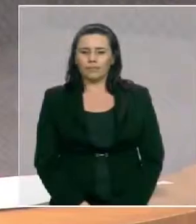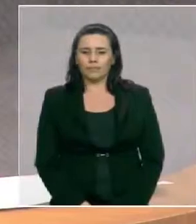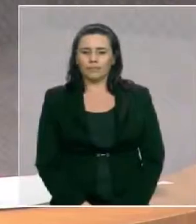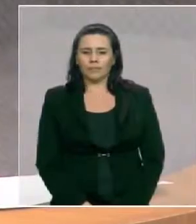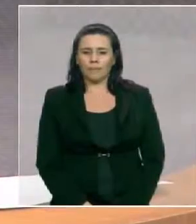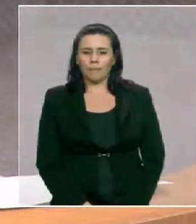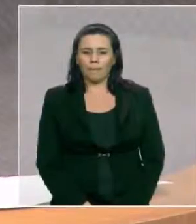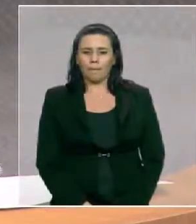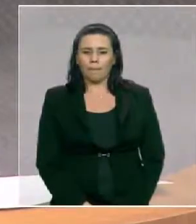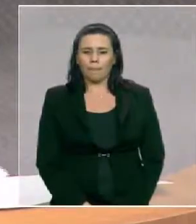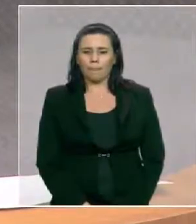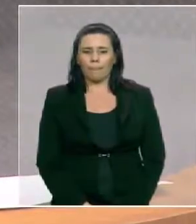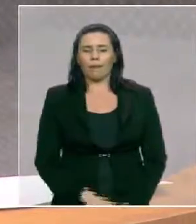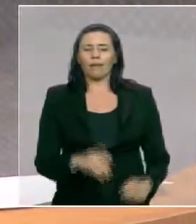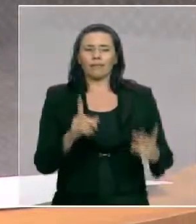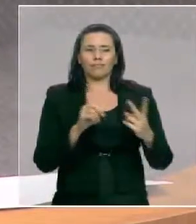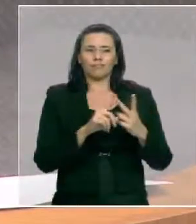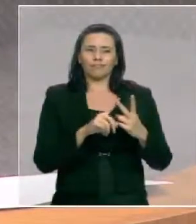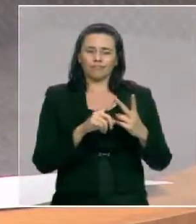Outro ponto.